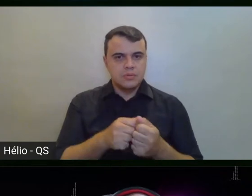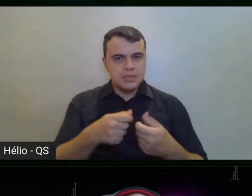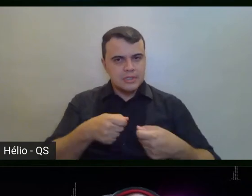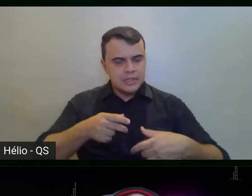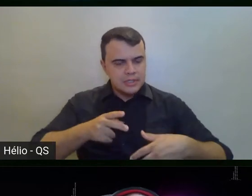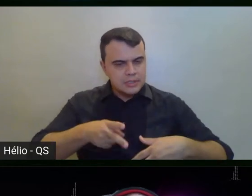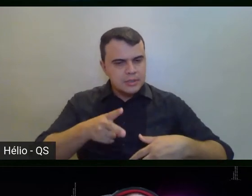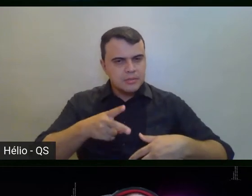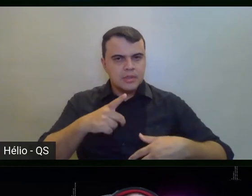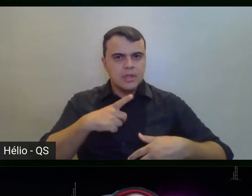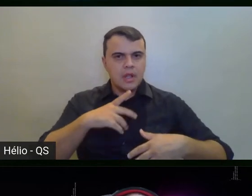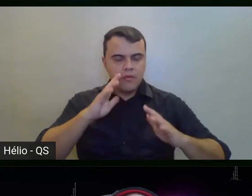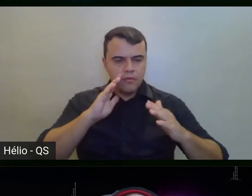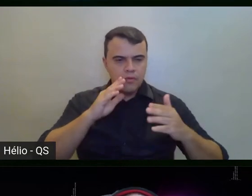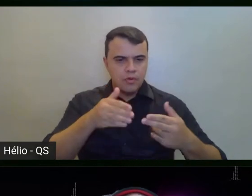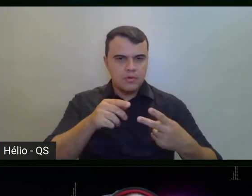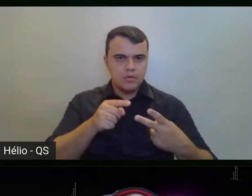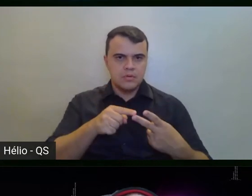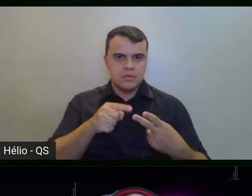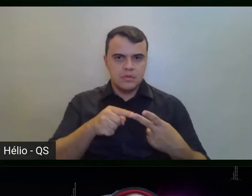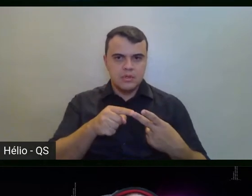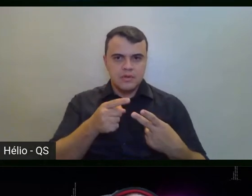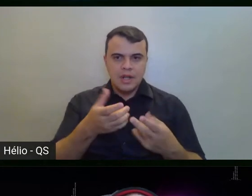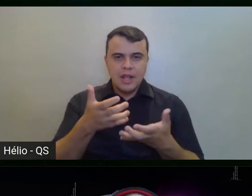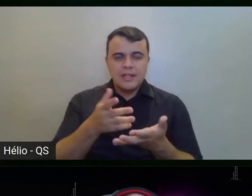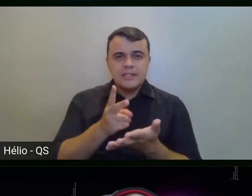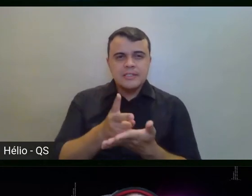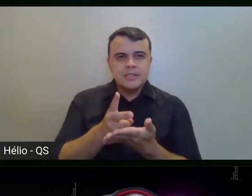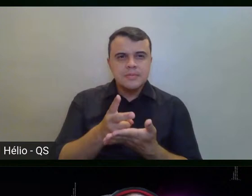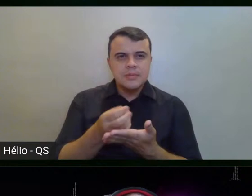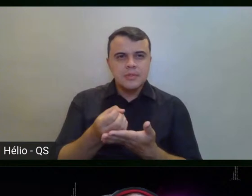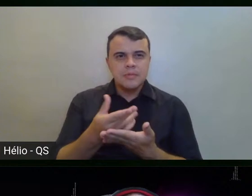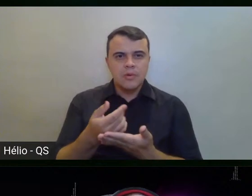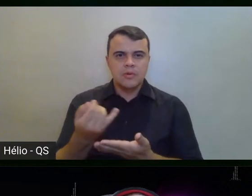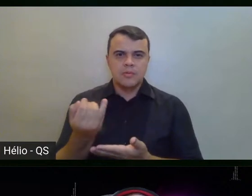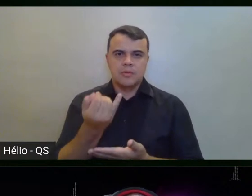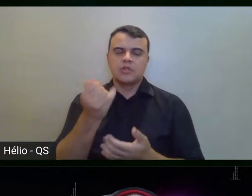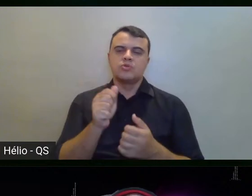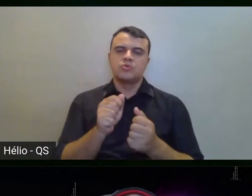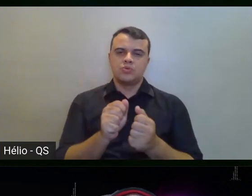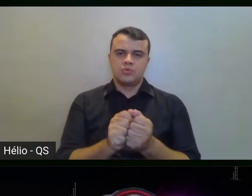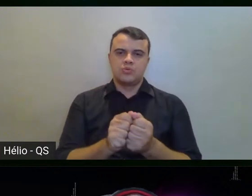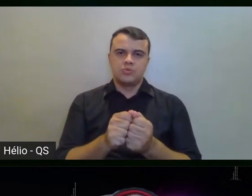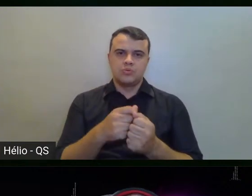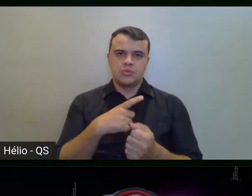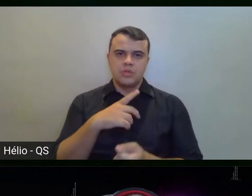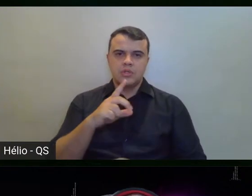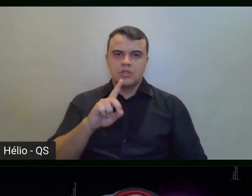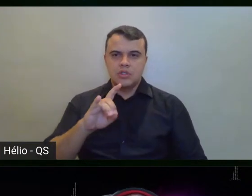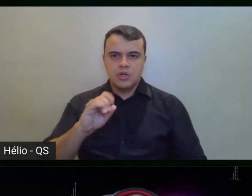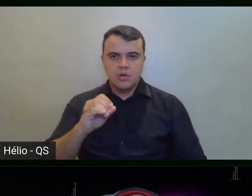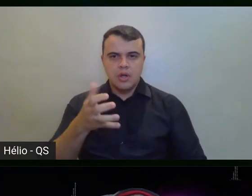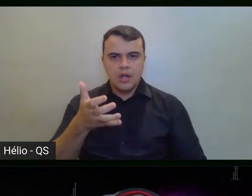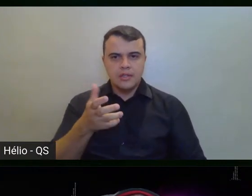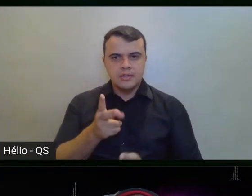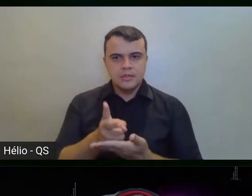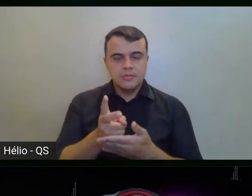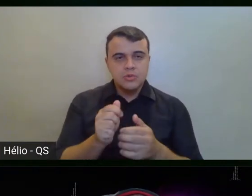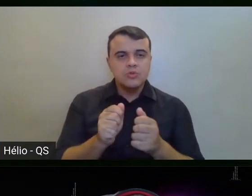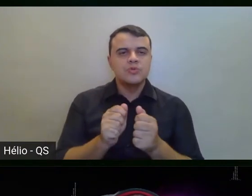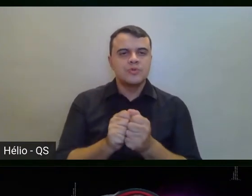realmente de foco e que vocês realmente tenham a resiliência necessária contem com a gente contem com a dia e a gente está sempre junto